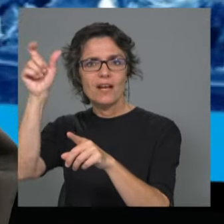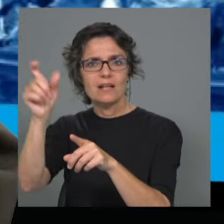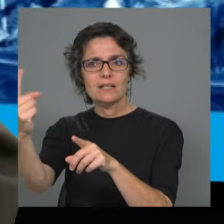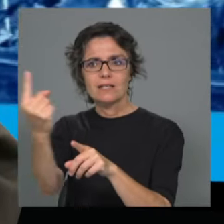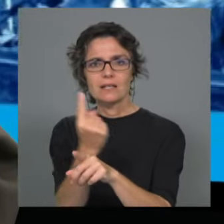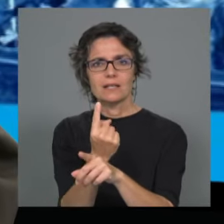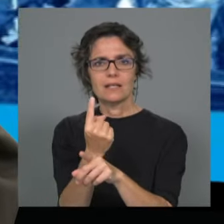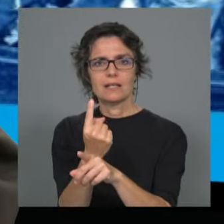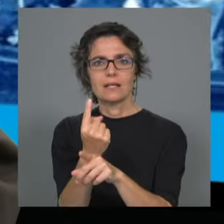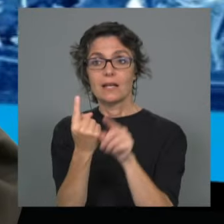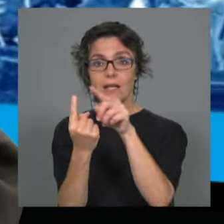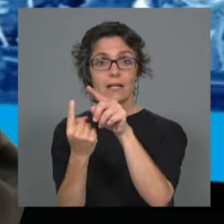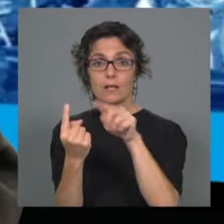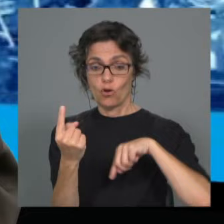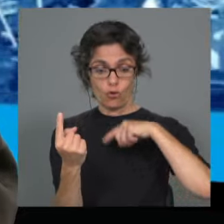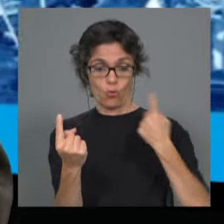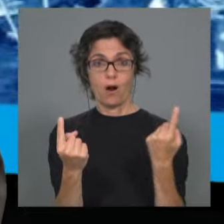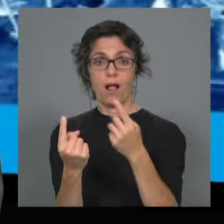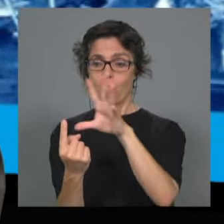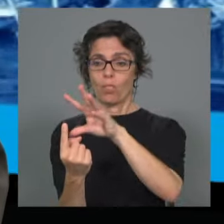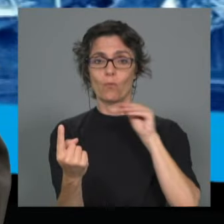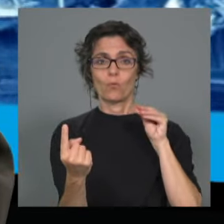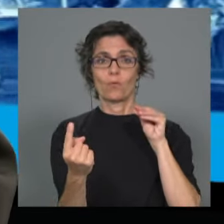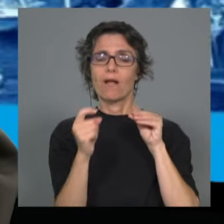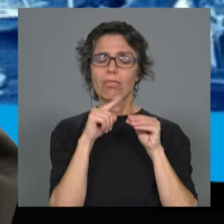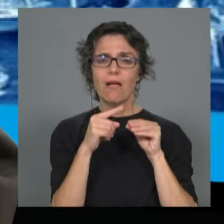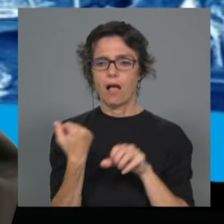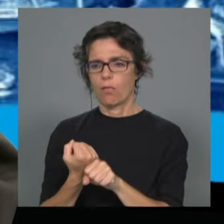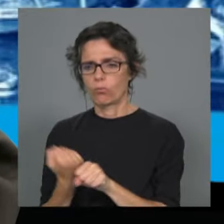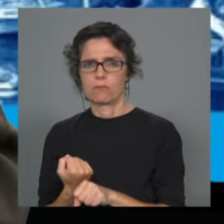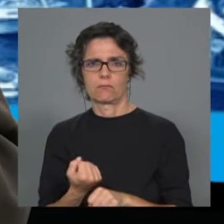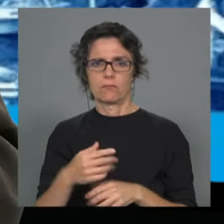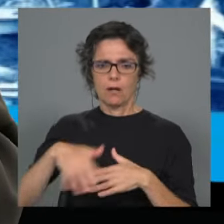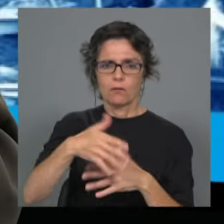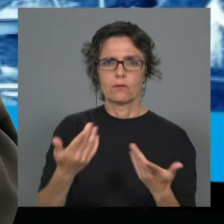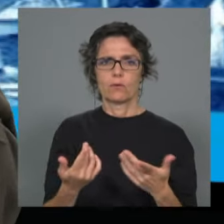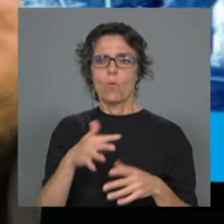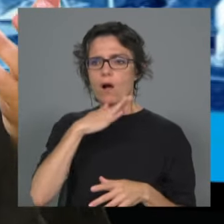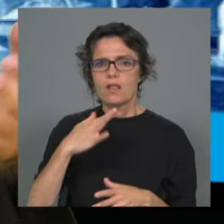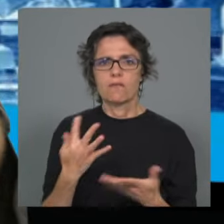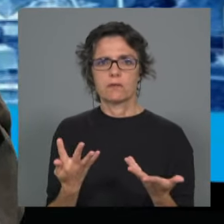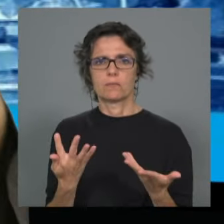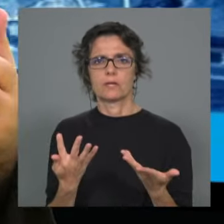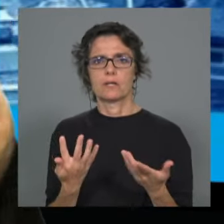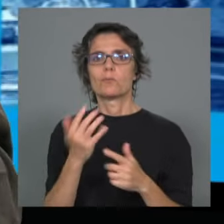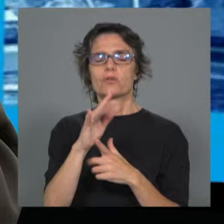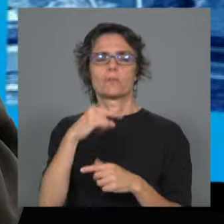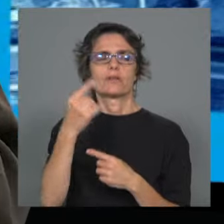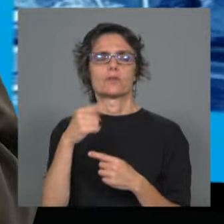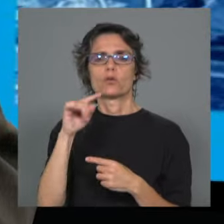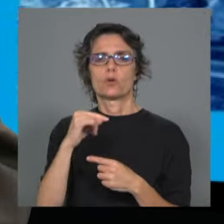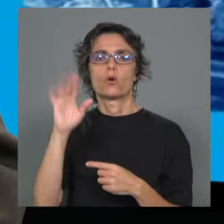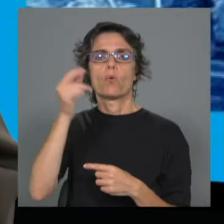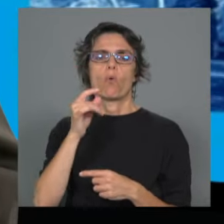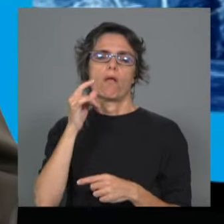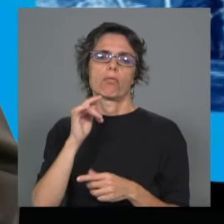aonde? Podemos ser samaritanos na rua, no trabalho, na família. Por exemplo, às vezes há muito aquela imagem quando o marido chega